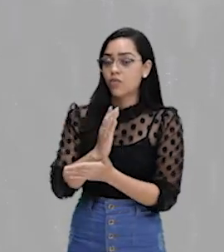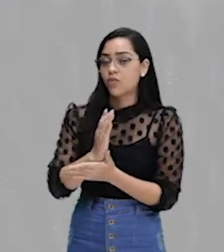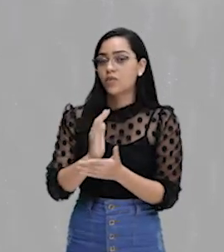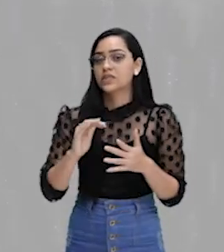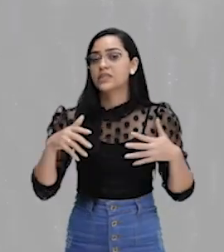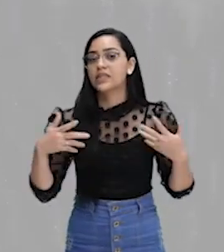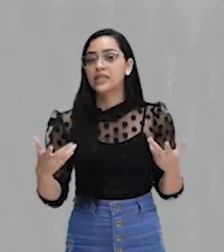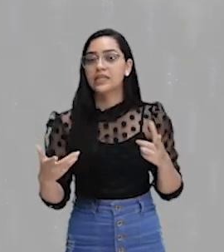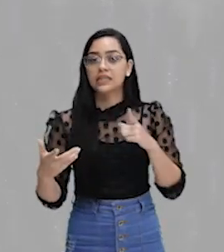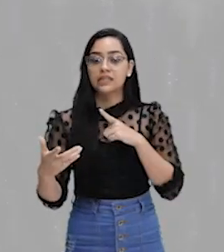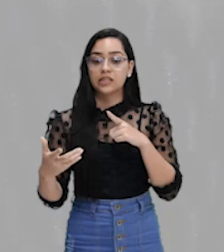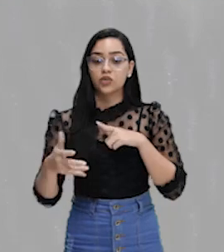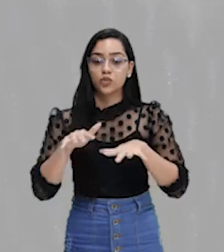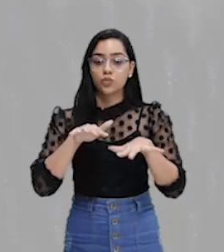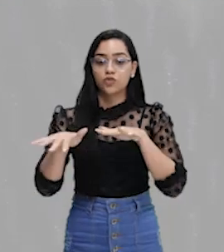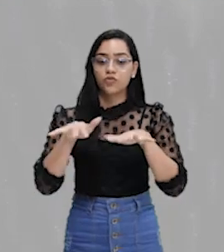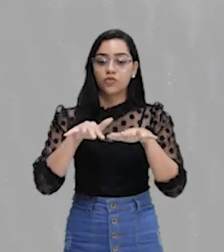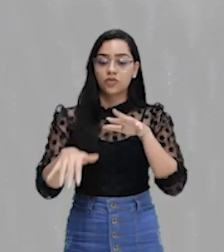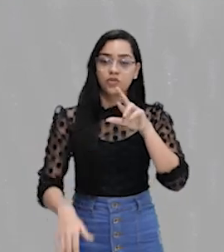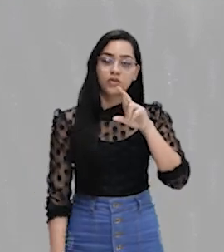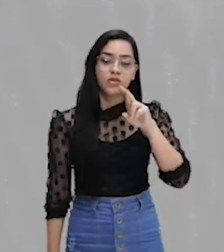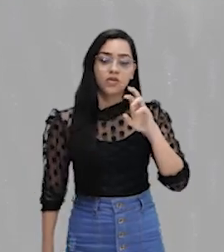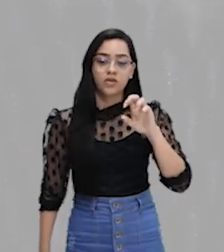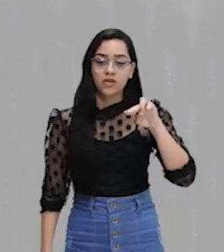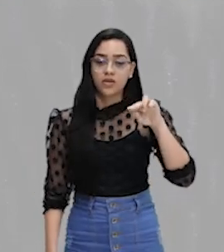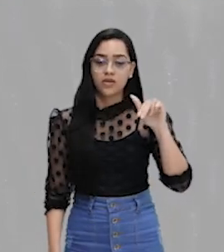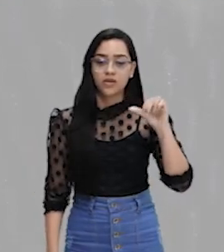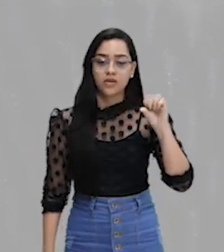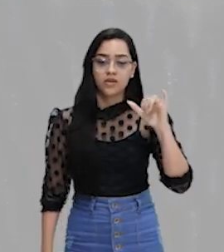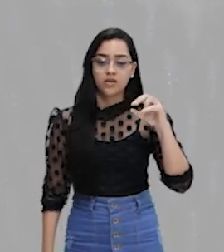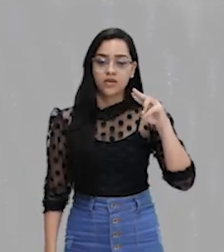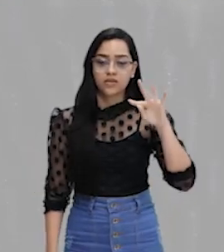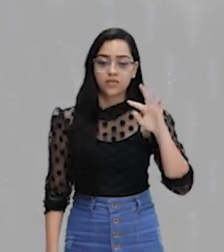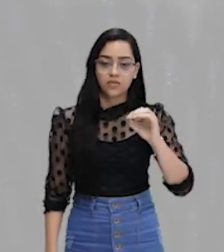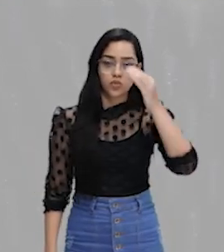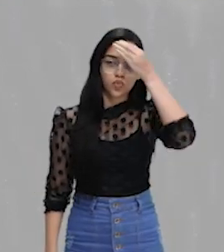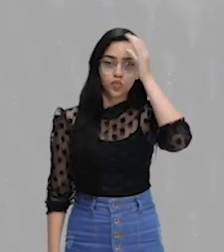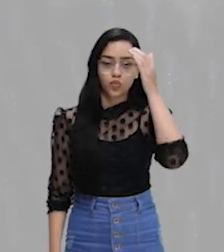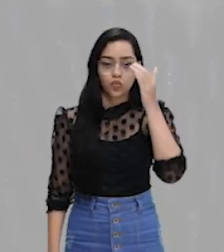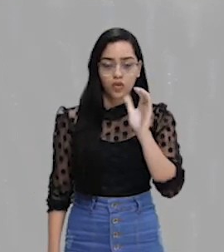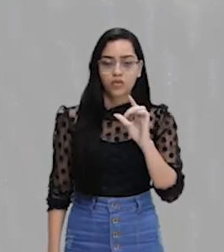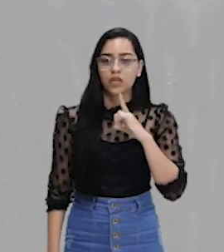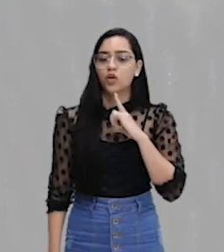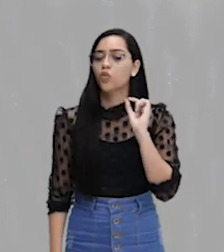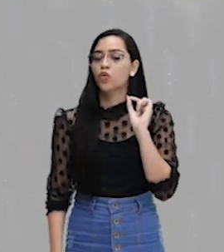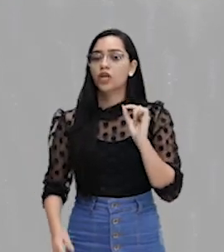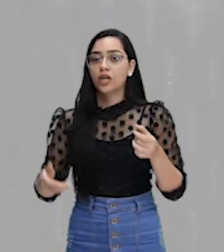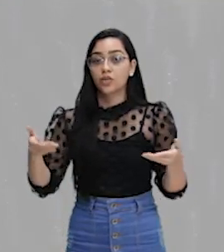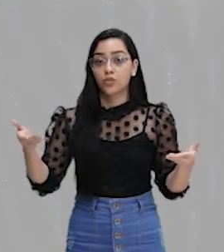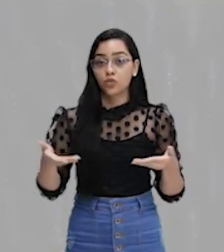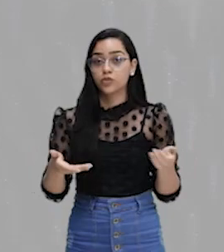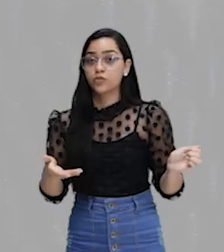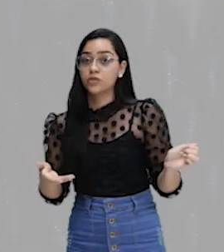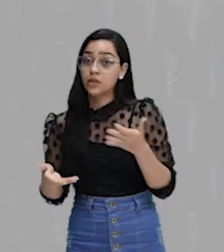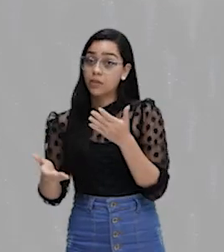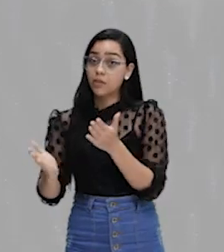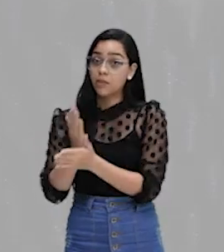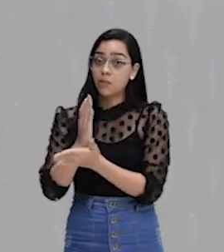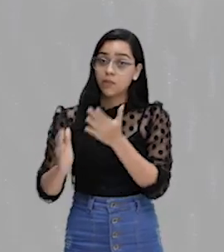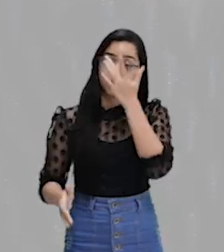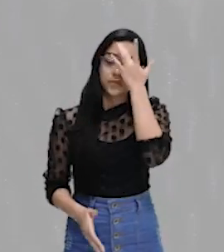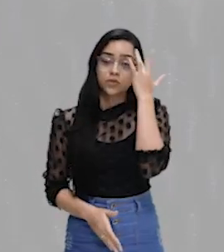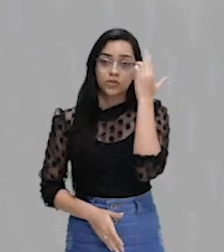faces do movimento renascentista cultural dos chamados tempos modernos, ou para alguns